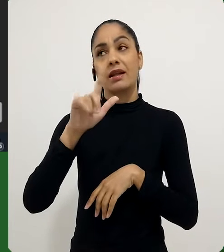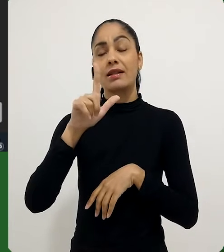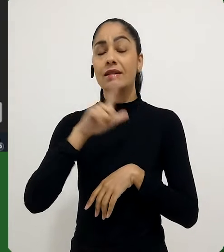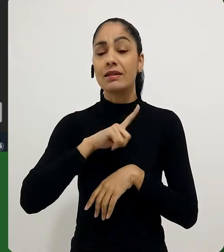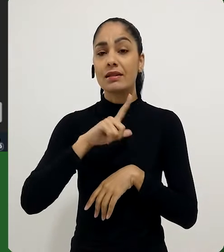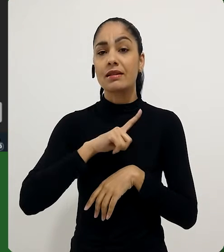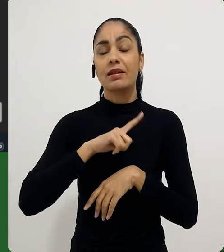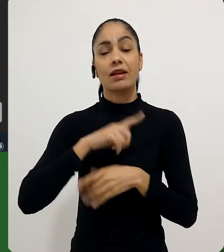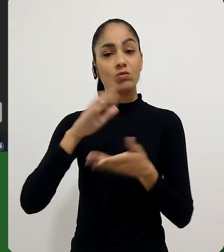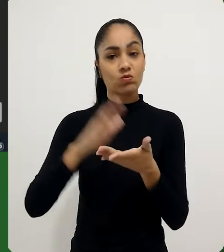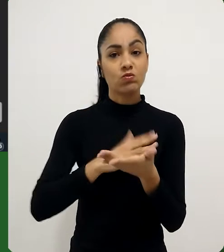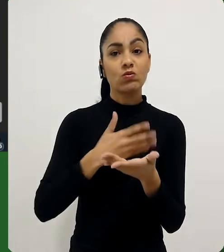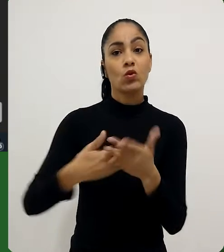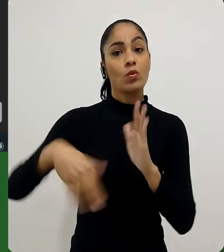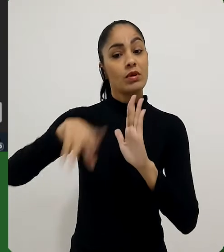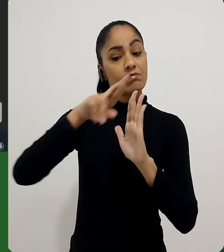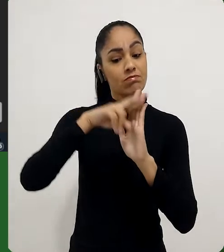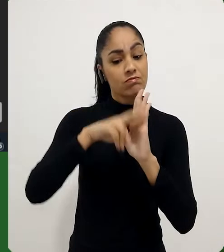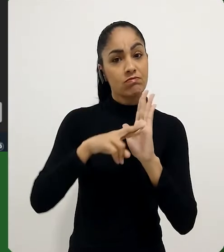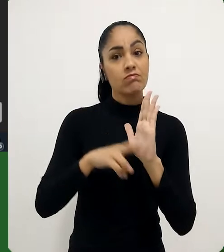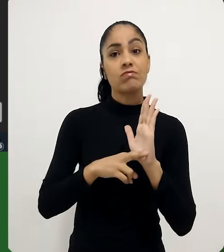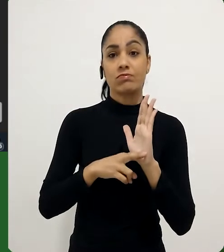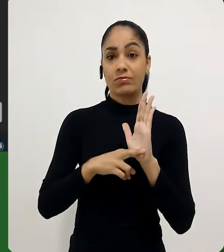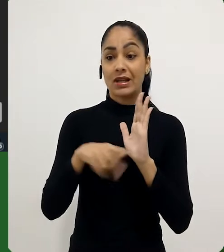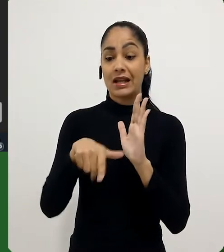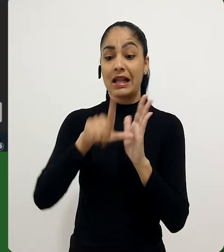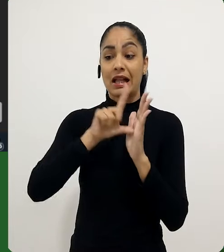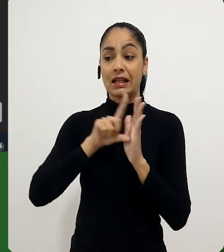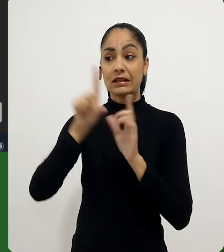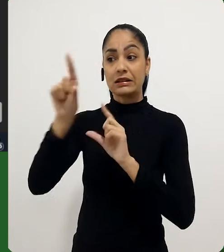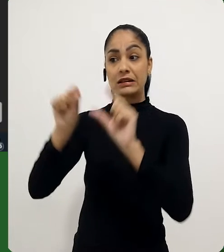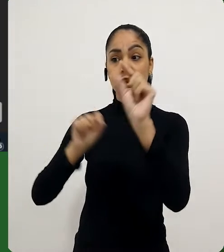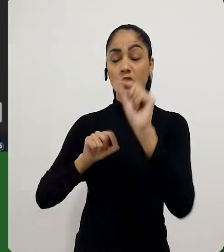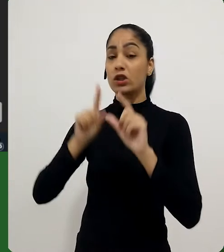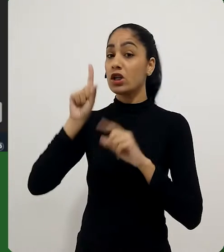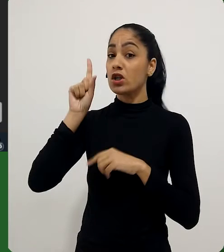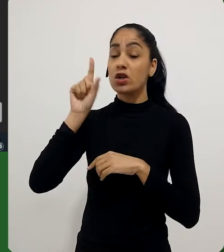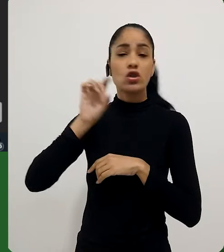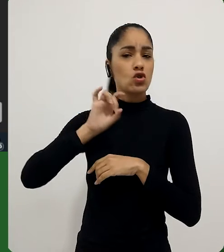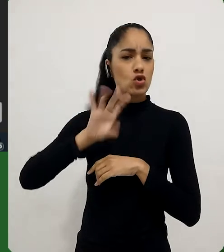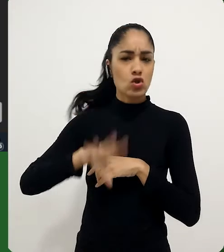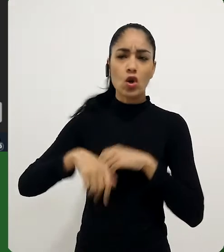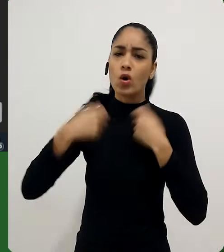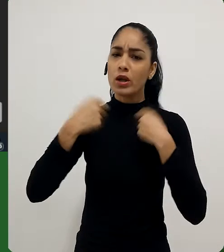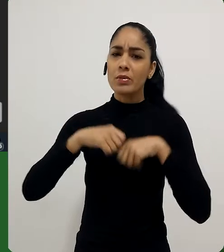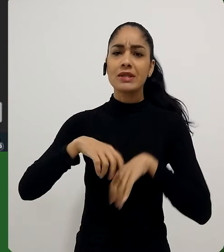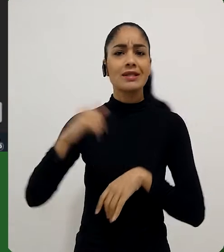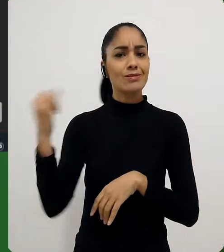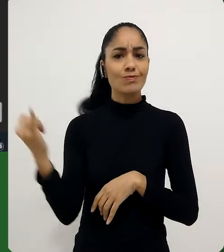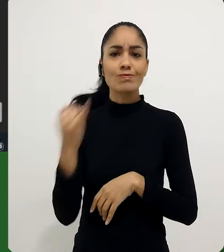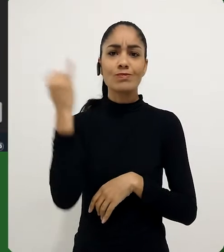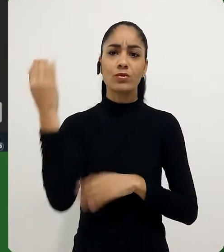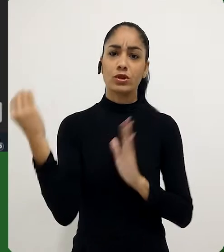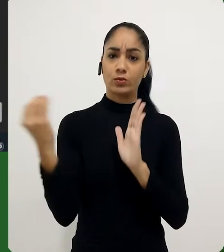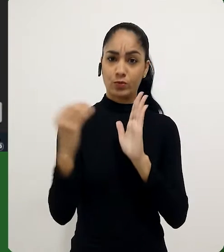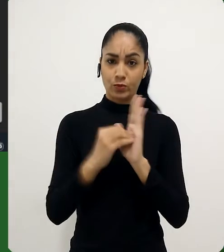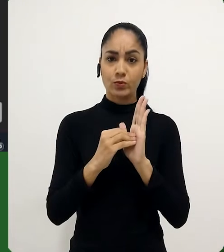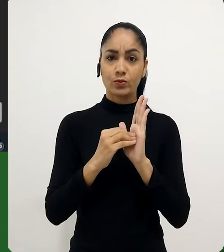as primárias, secundárias e terciárias, né? Então, é muito importante fazer essa seleção prévia e colocar exatamente o que